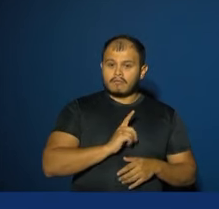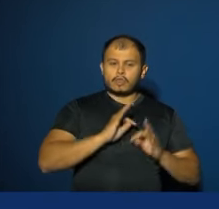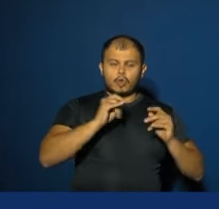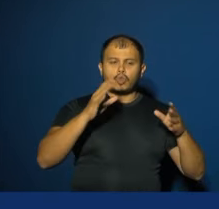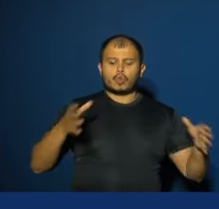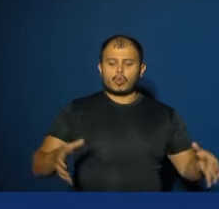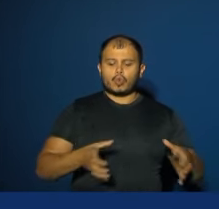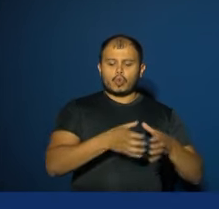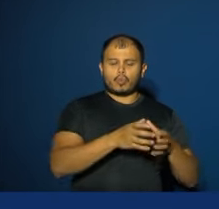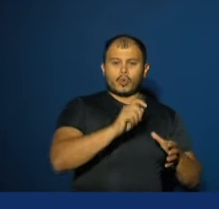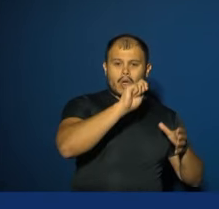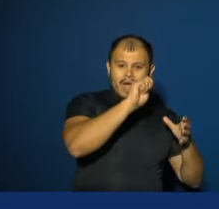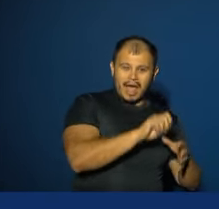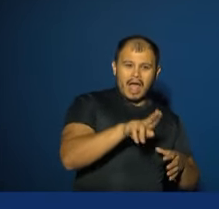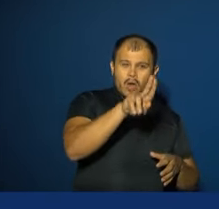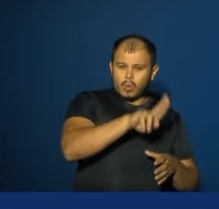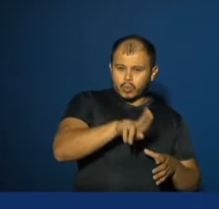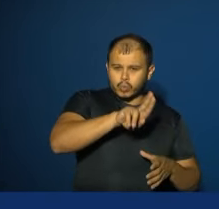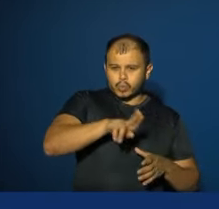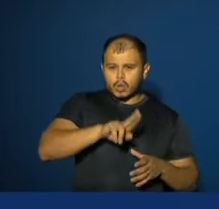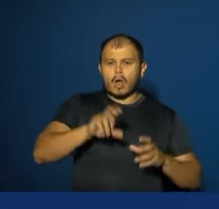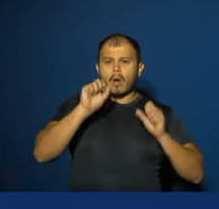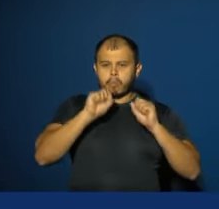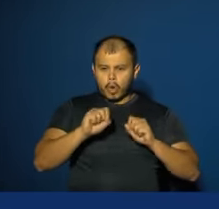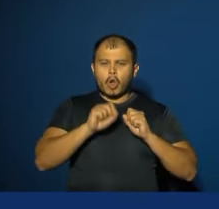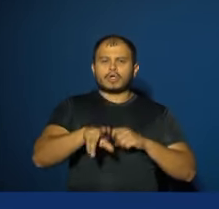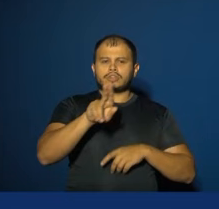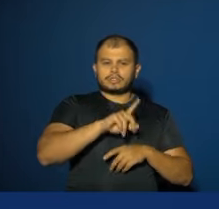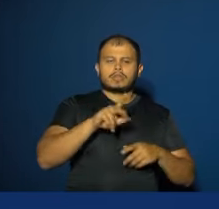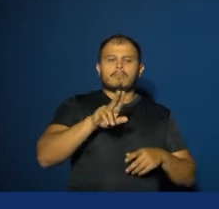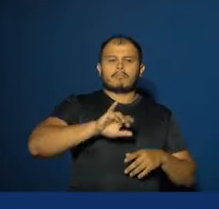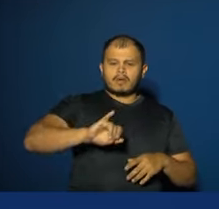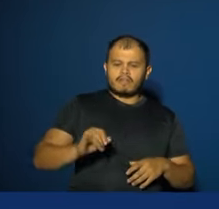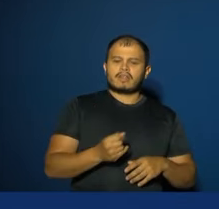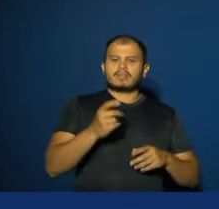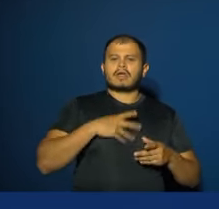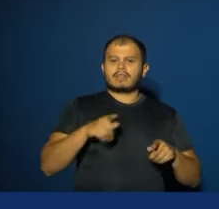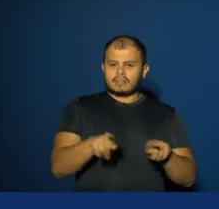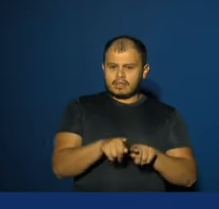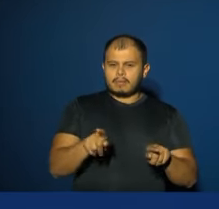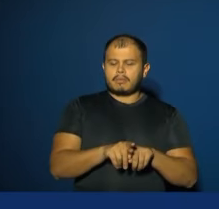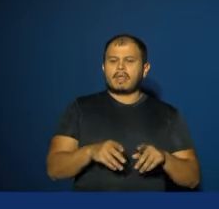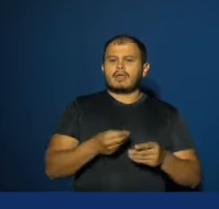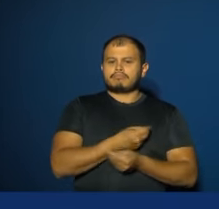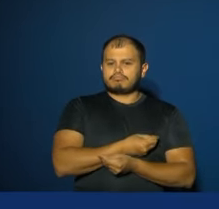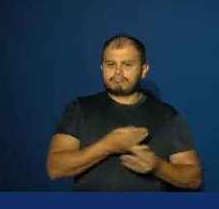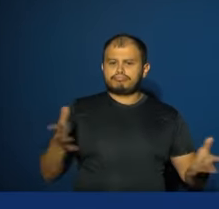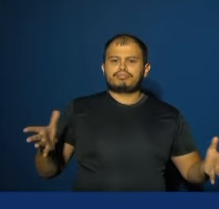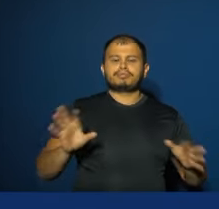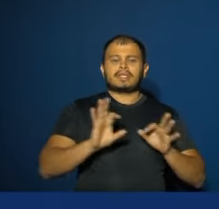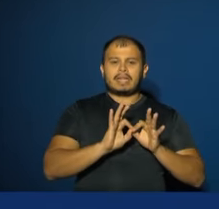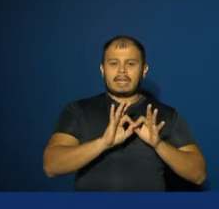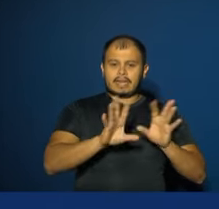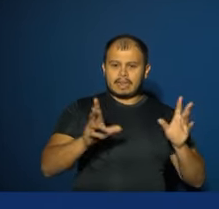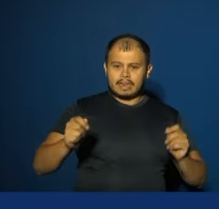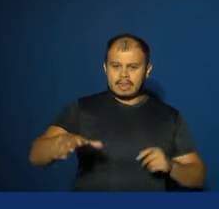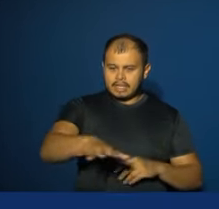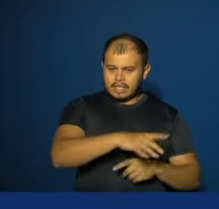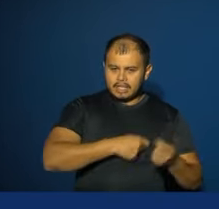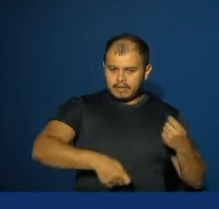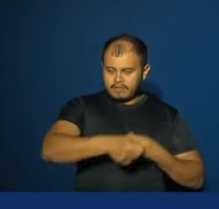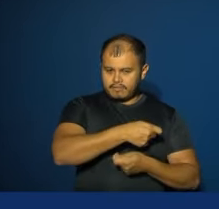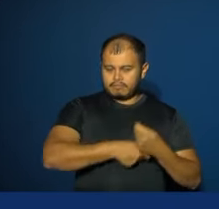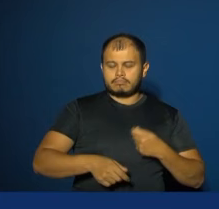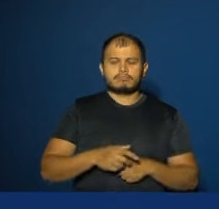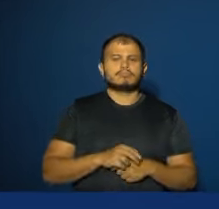A são elegíveis para o mercado livre. E aqui, para quem não está ambientado com o setor